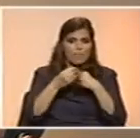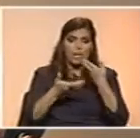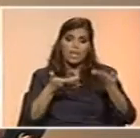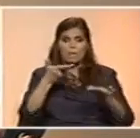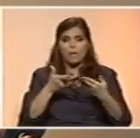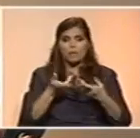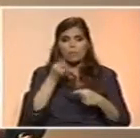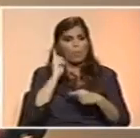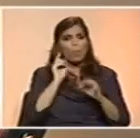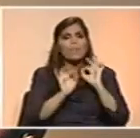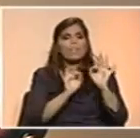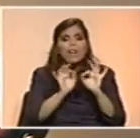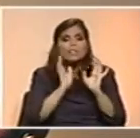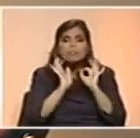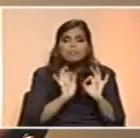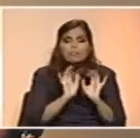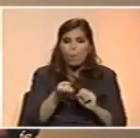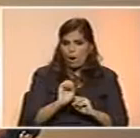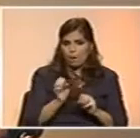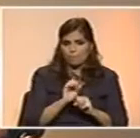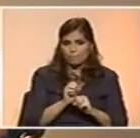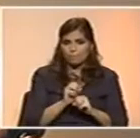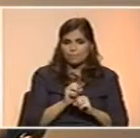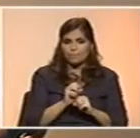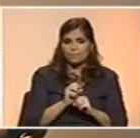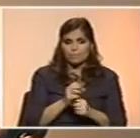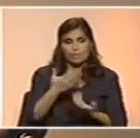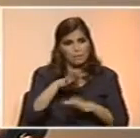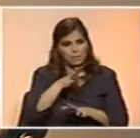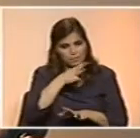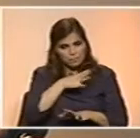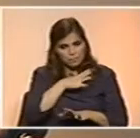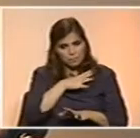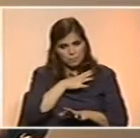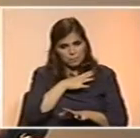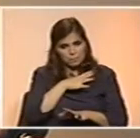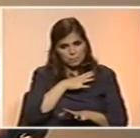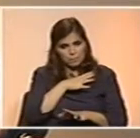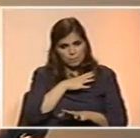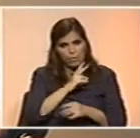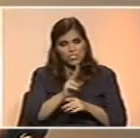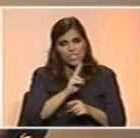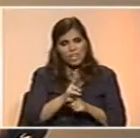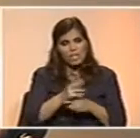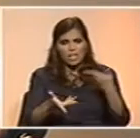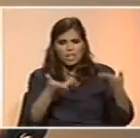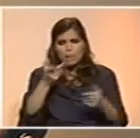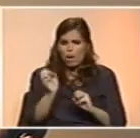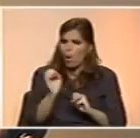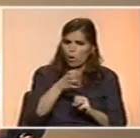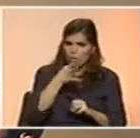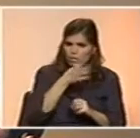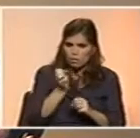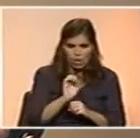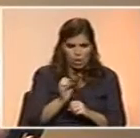não uma dieta específica. Mas portanto, eu diria que se... Está-me a dizer, portanto, que o regime vegetariano não é uma dieta equilibrada? Não, não estou a dizer isso.